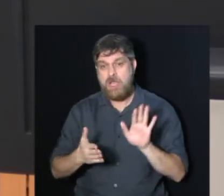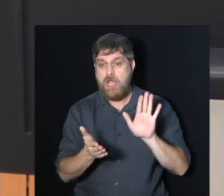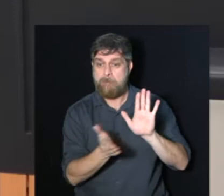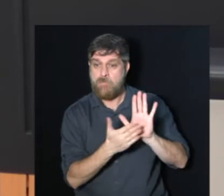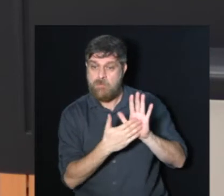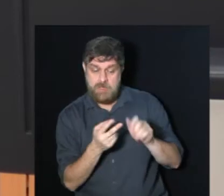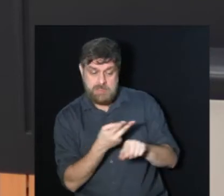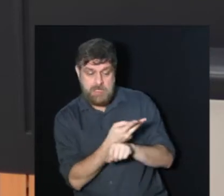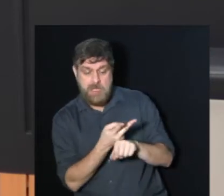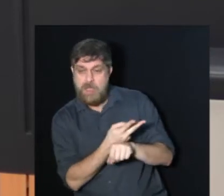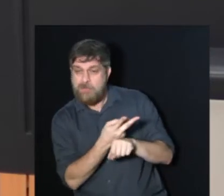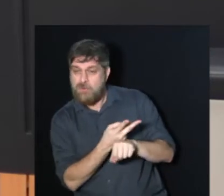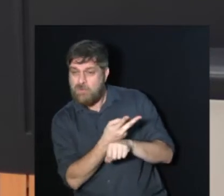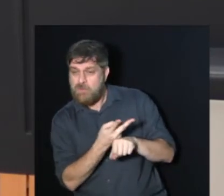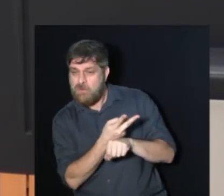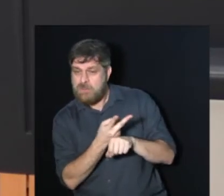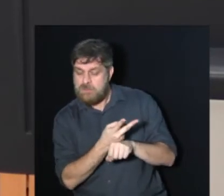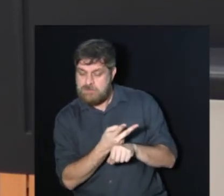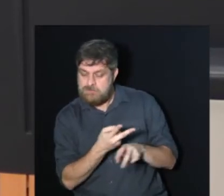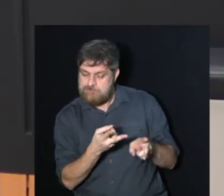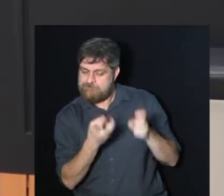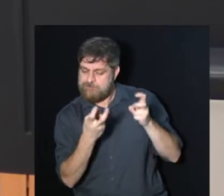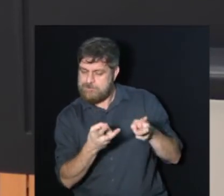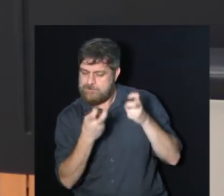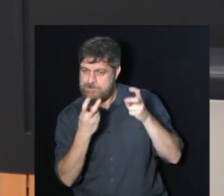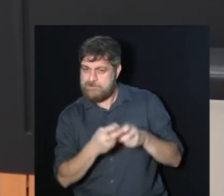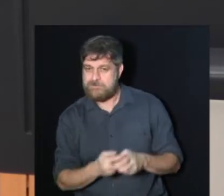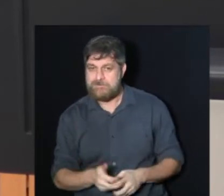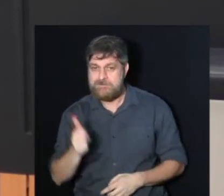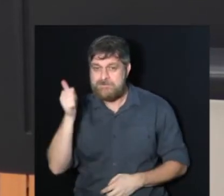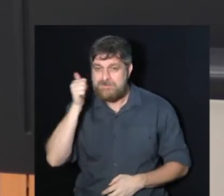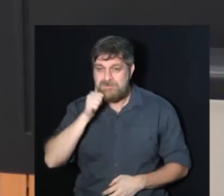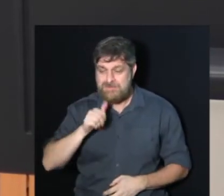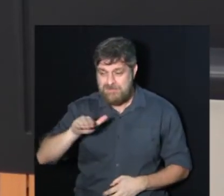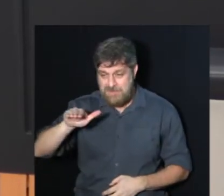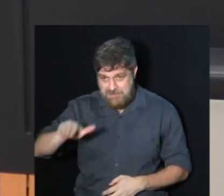e reconhecer a violência que atinge meninas e